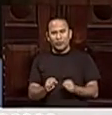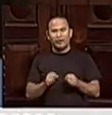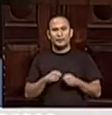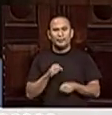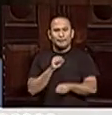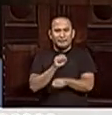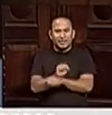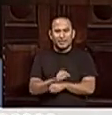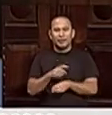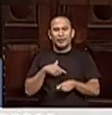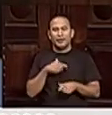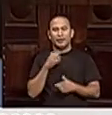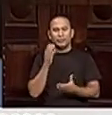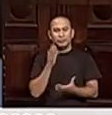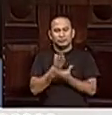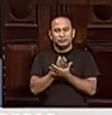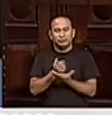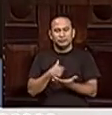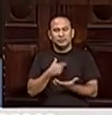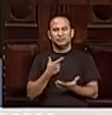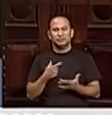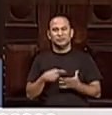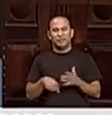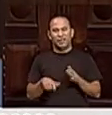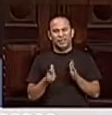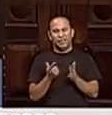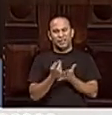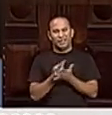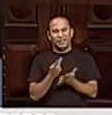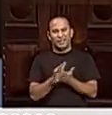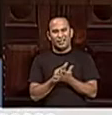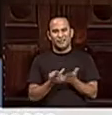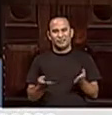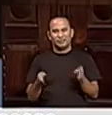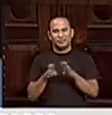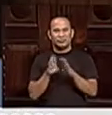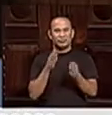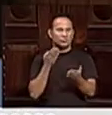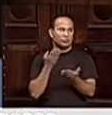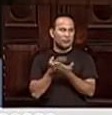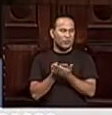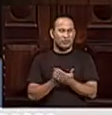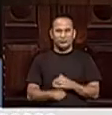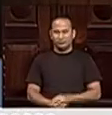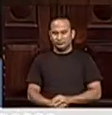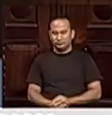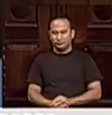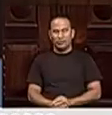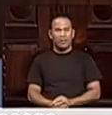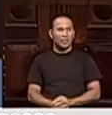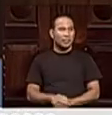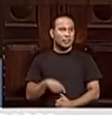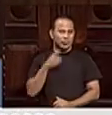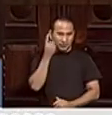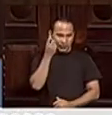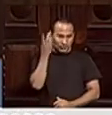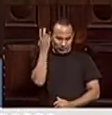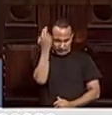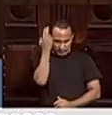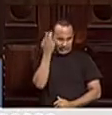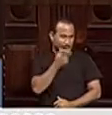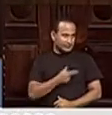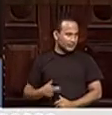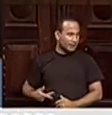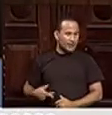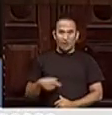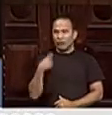freio nesse processo criminoso de fechamento de escolas. Então, senhora presidenta, deputado Eliomar Coelho,